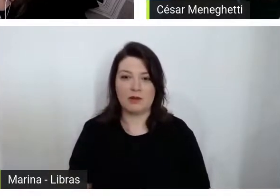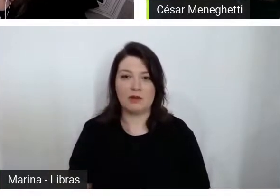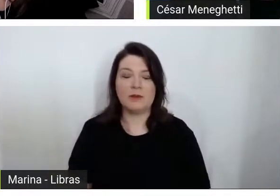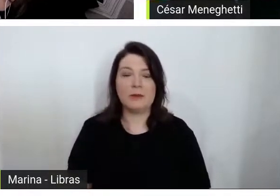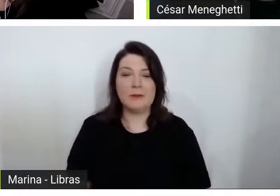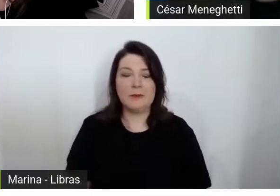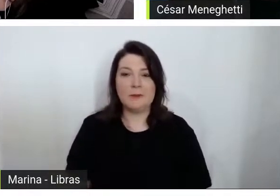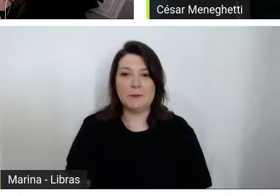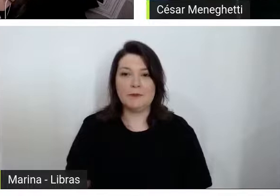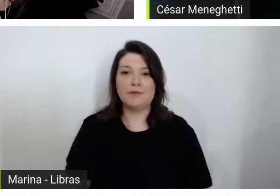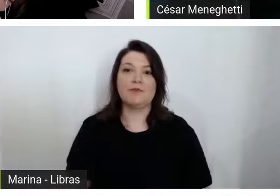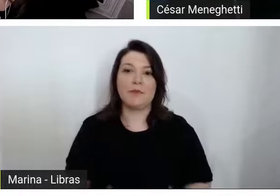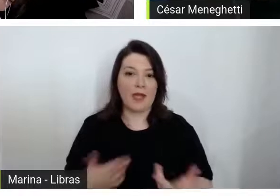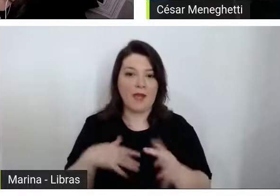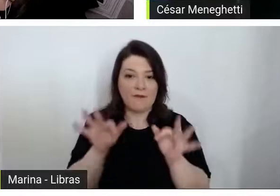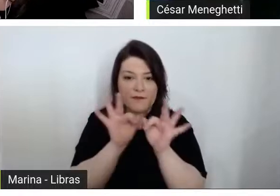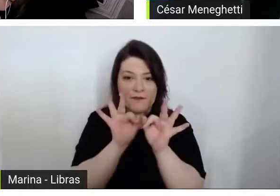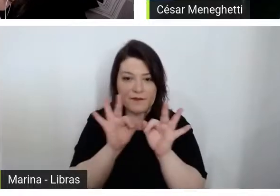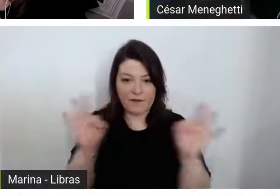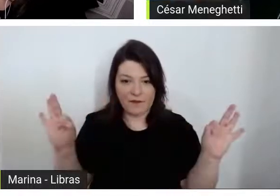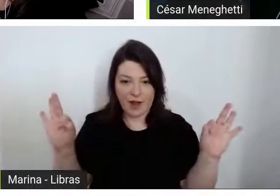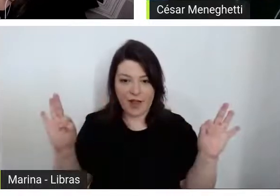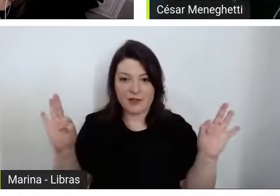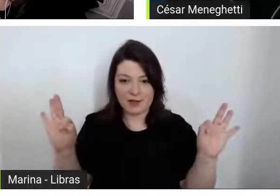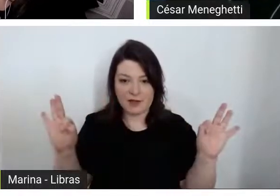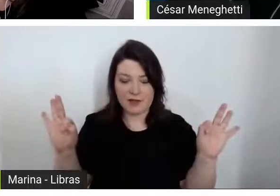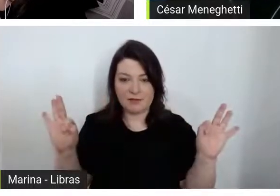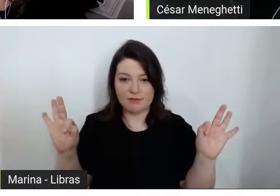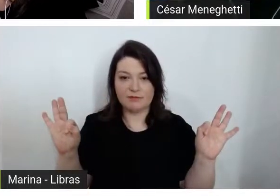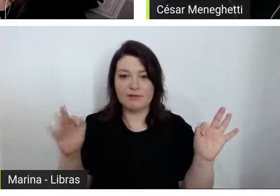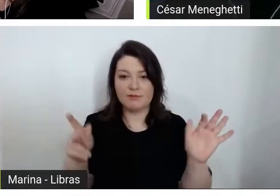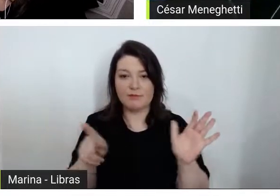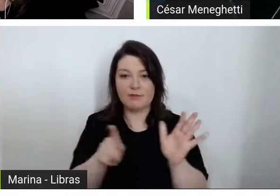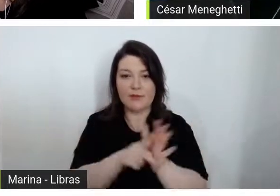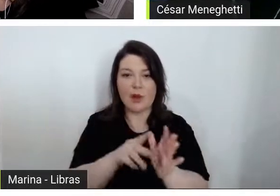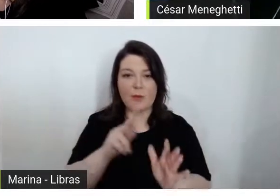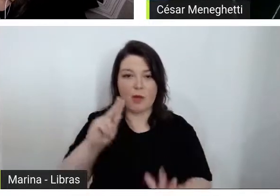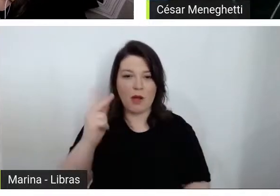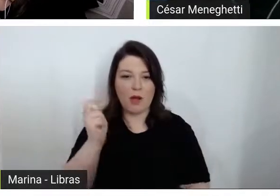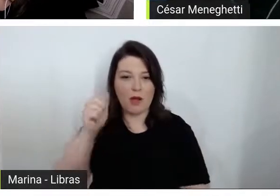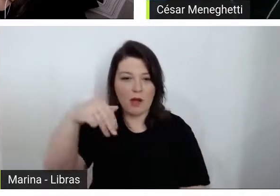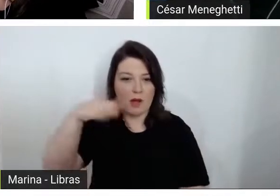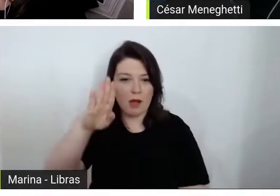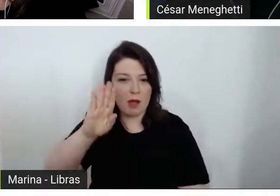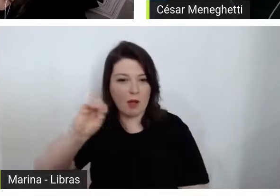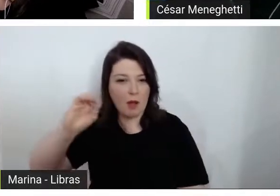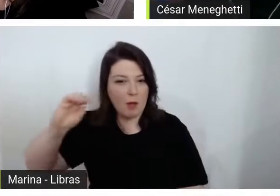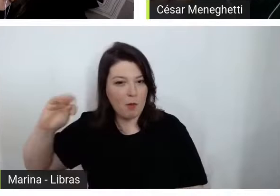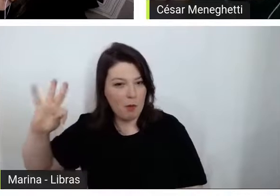que é uma frase do Rimbaud, numa carta que ele escreveu em